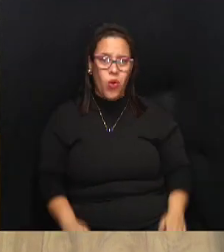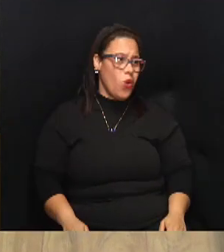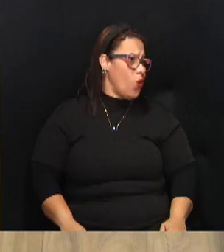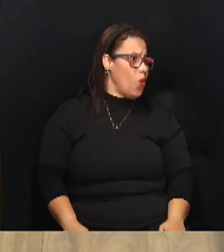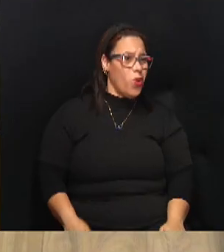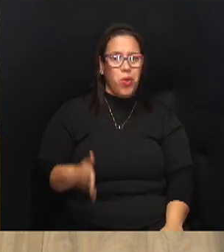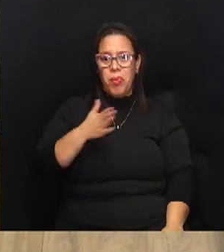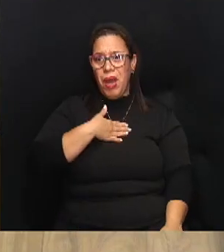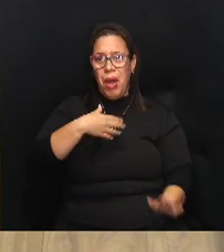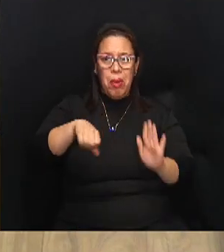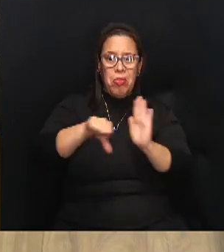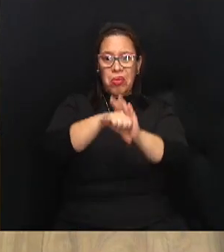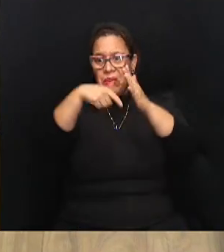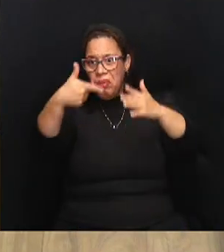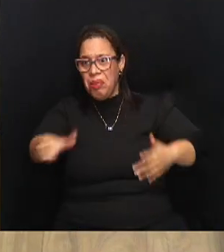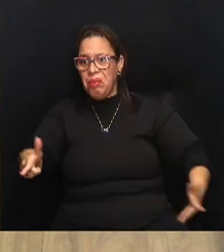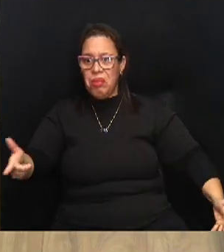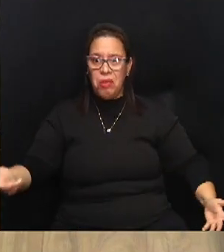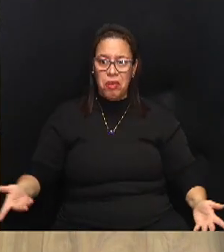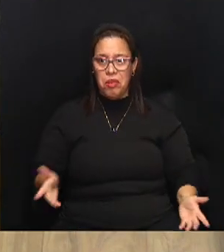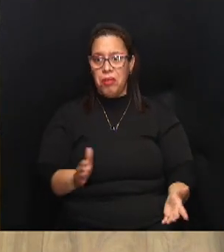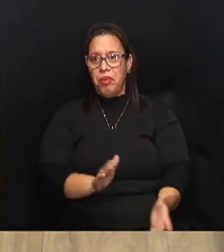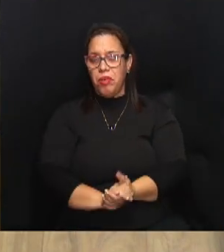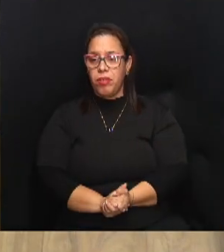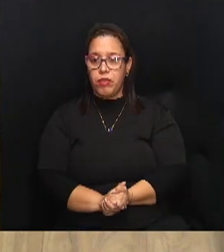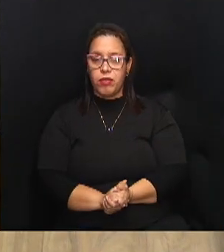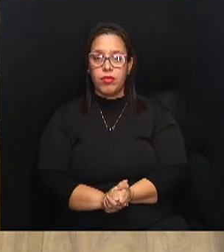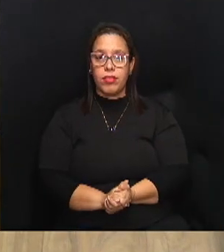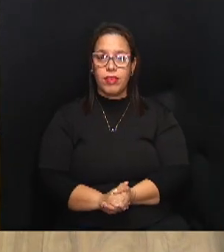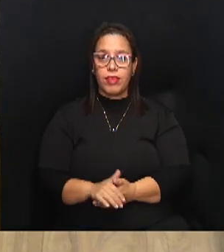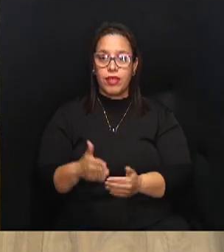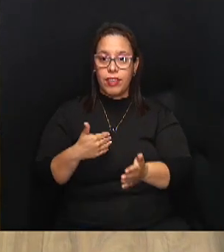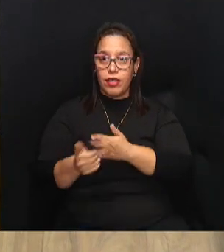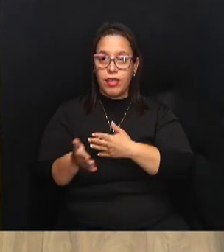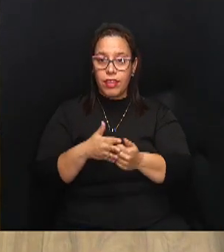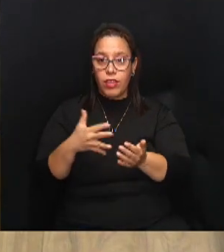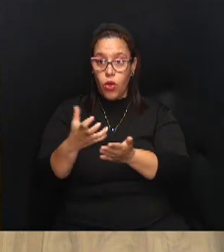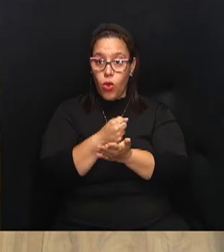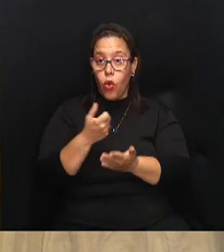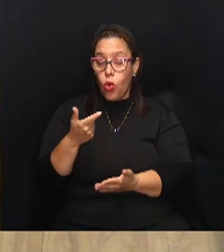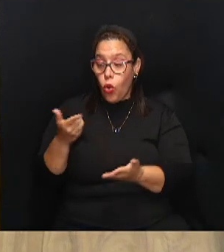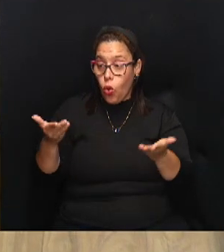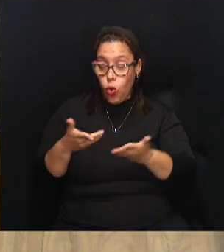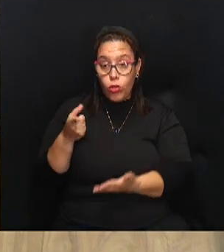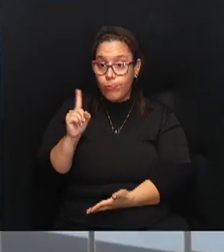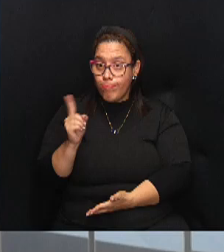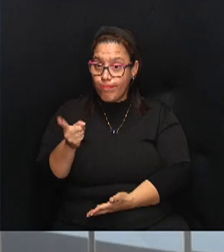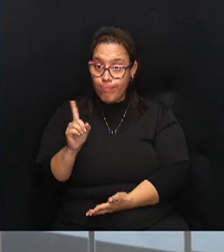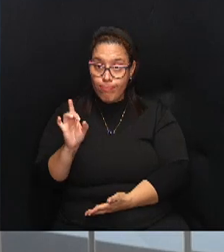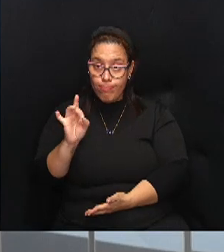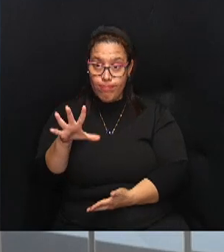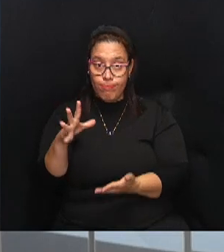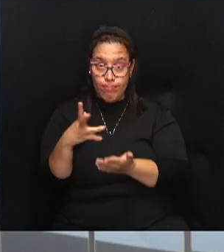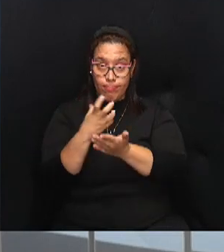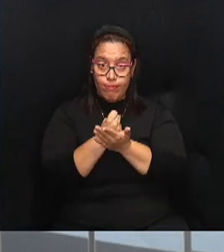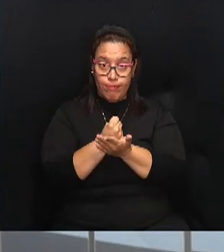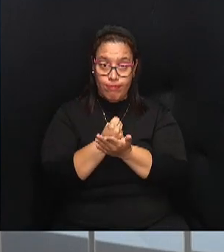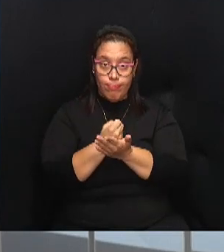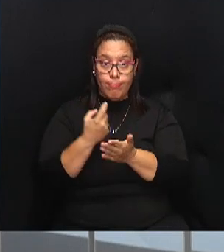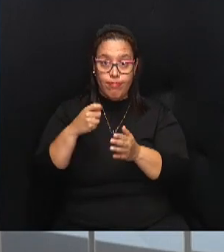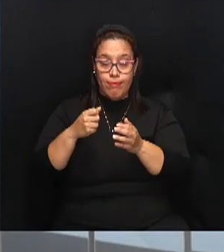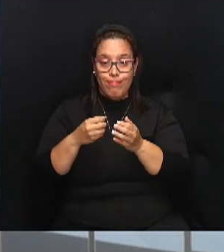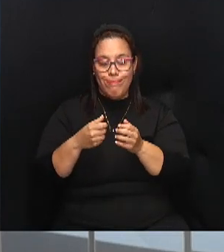Não, hoje até o código facilitou, né? Antes qualquer motivo era de recolha, hoje não. Né? Hoje só recolhe quando compromete